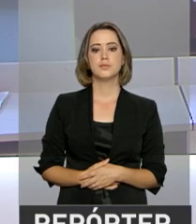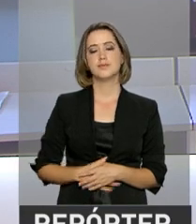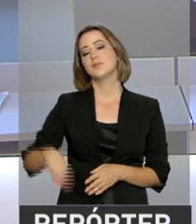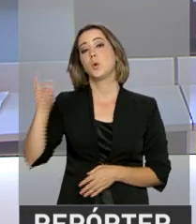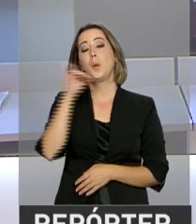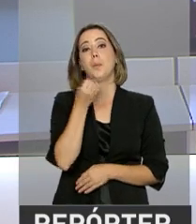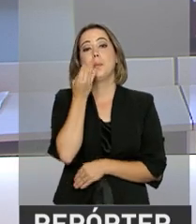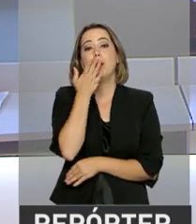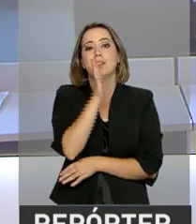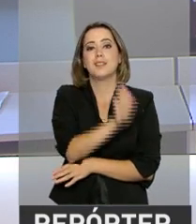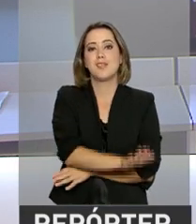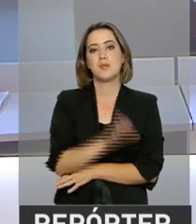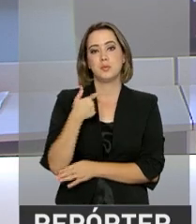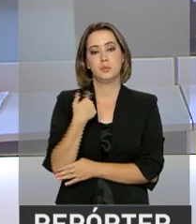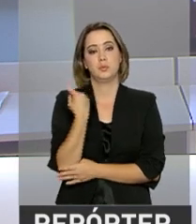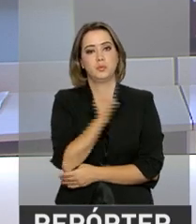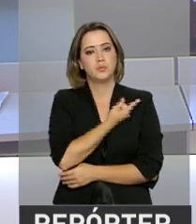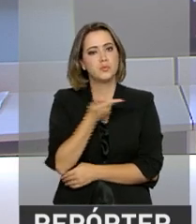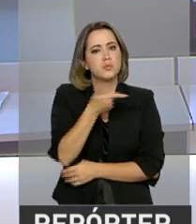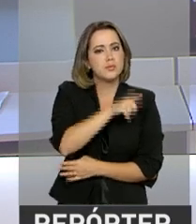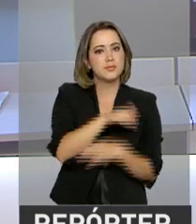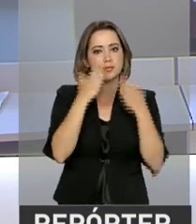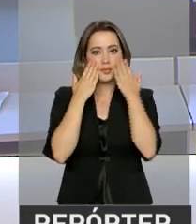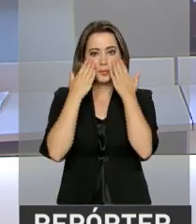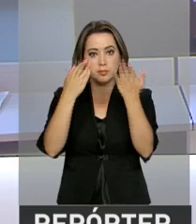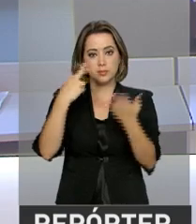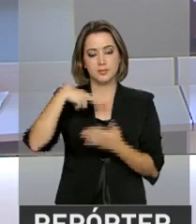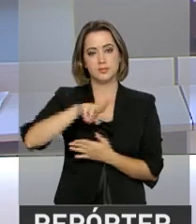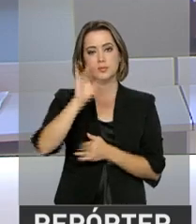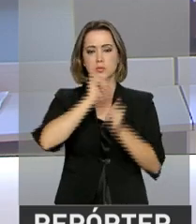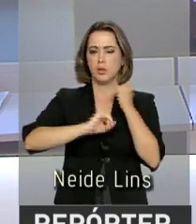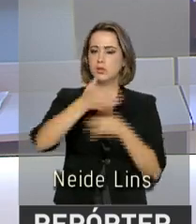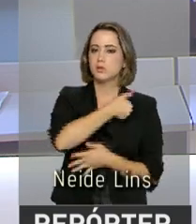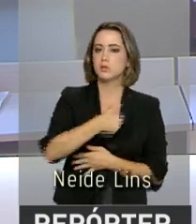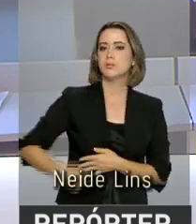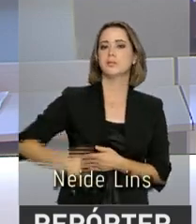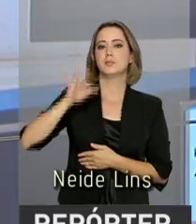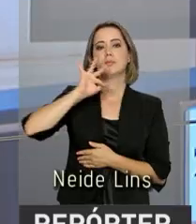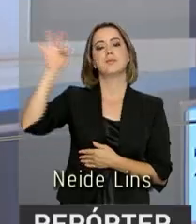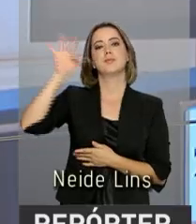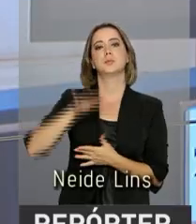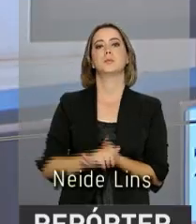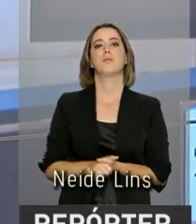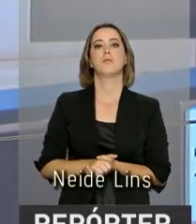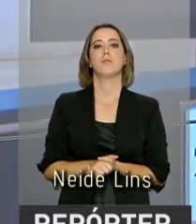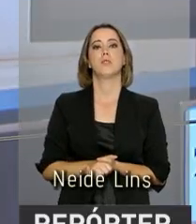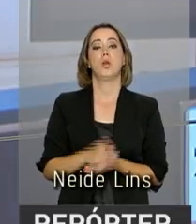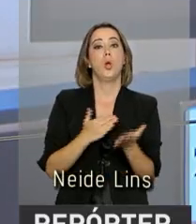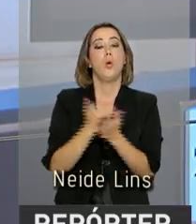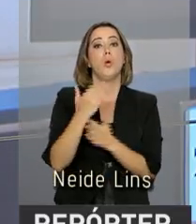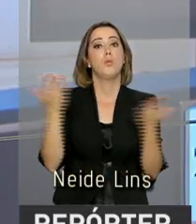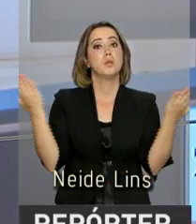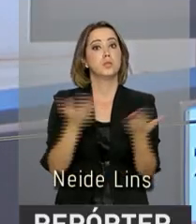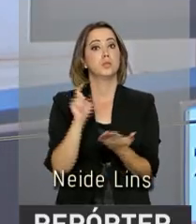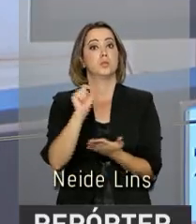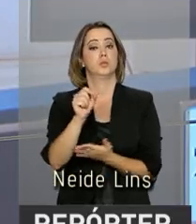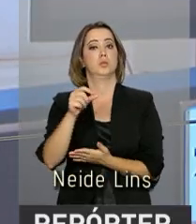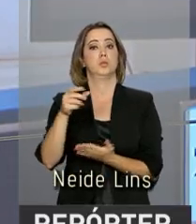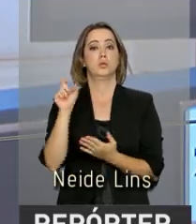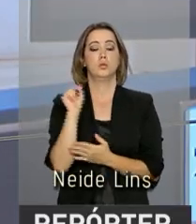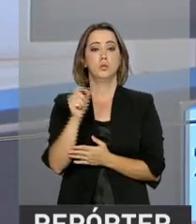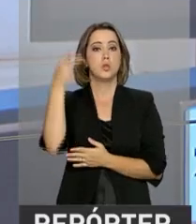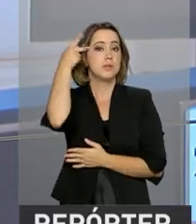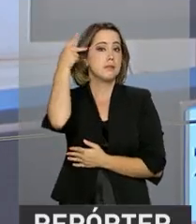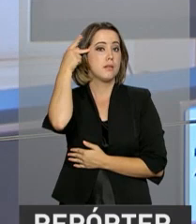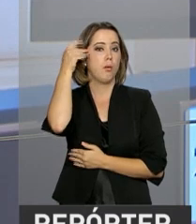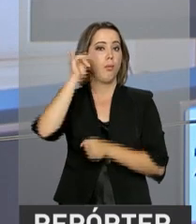Olá boa tarde estamos de volta com o repórter NBR e as notícias do governo federal Começou a funcionar nesta segunda-feira